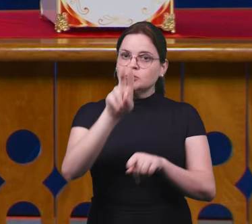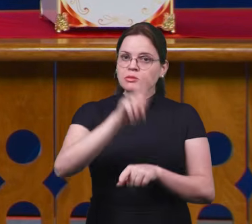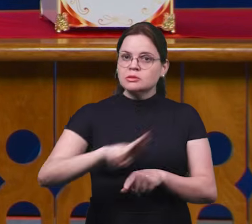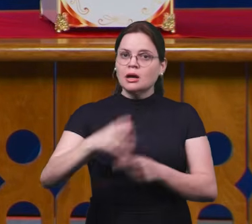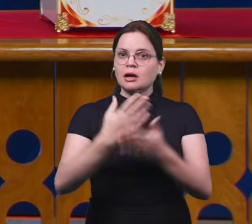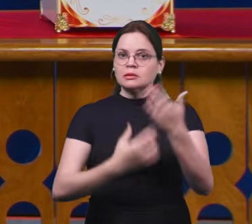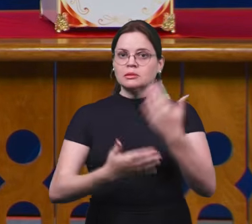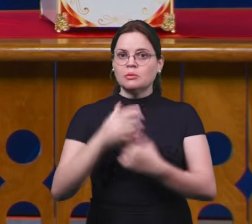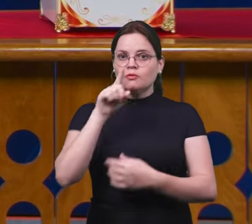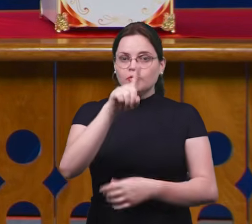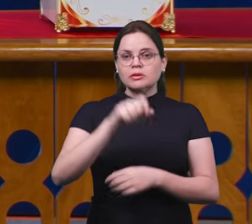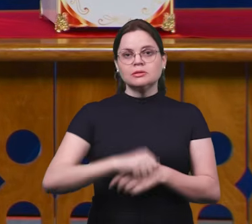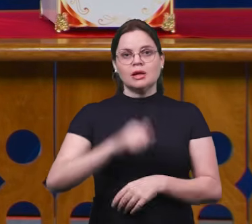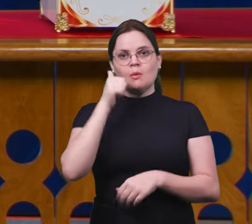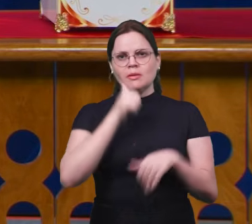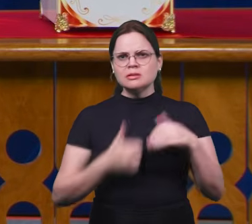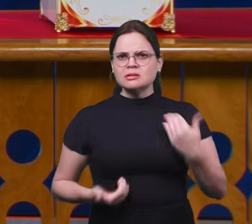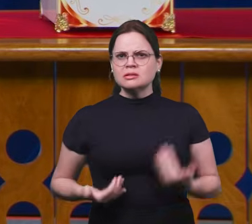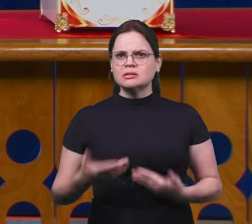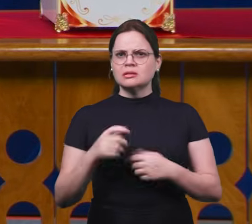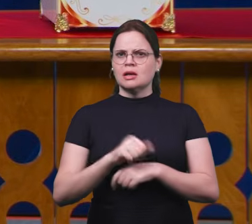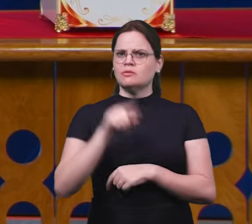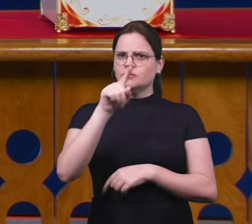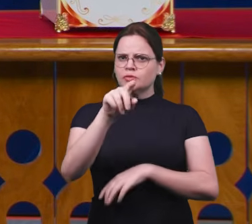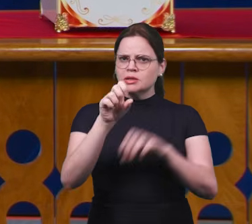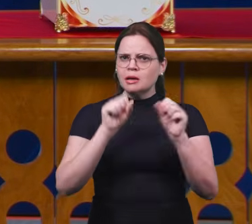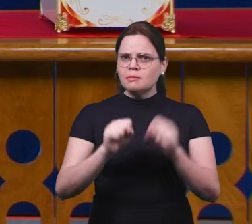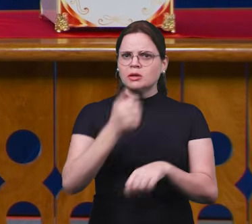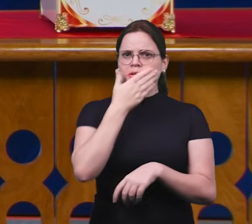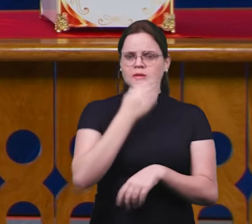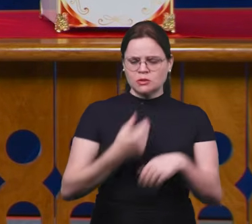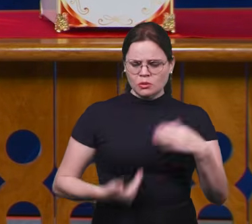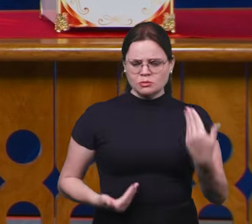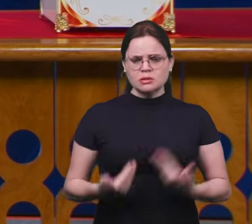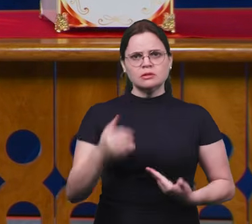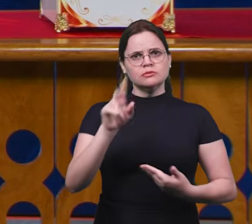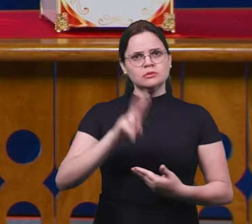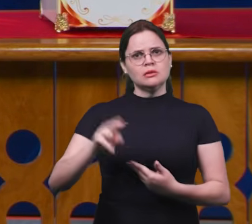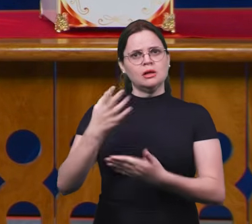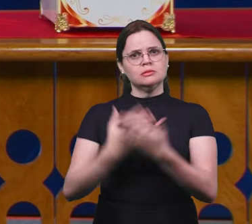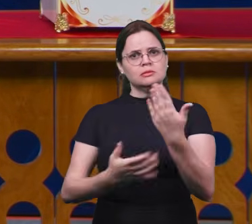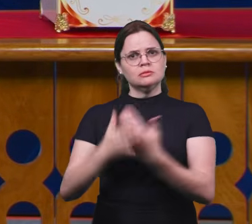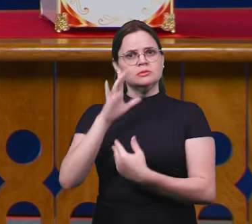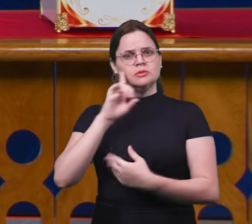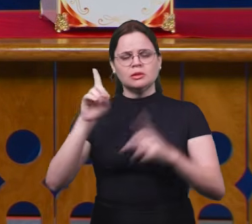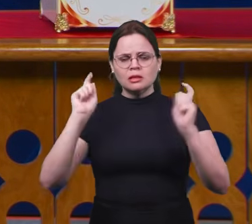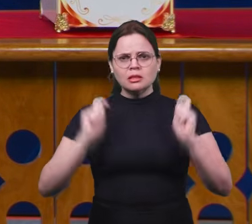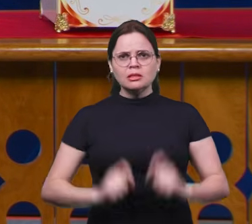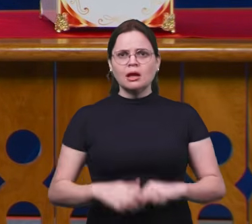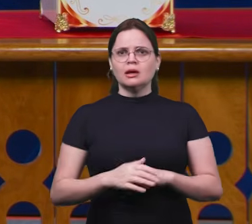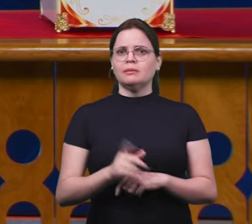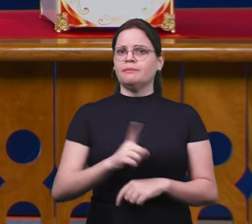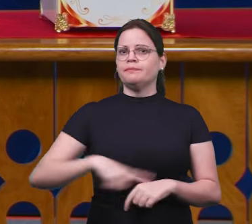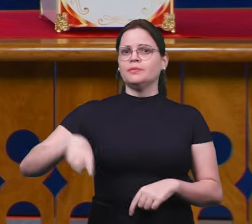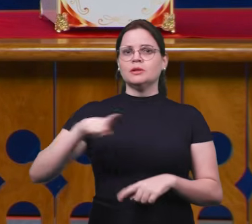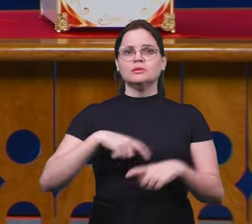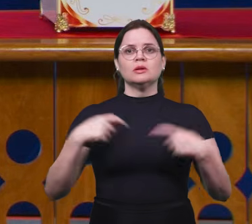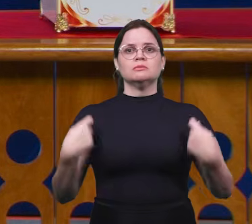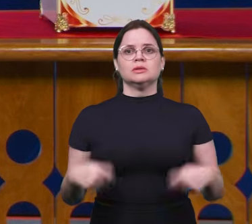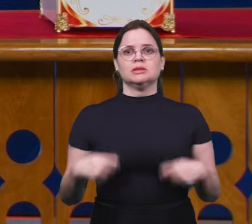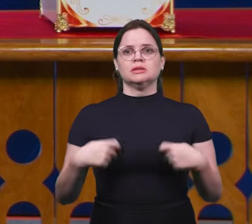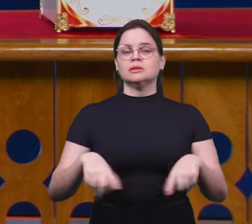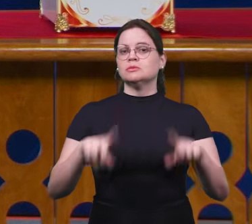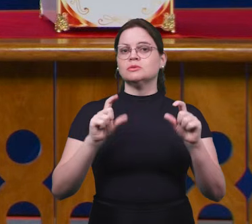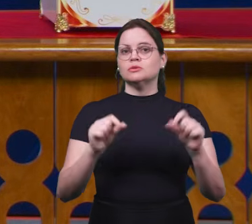Você pode ser essa mulher. Você pode ser este homem. O que nós precisamos, o